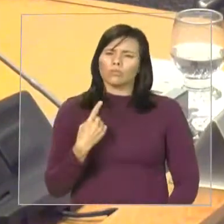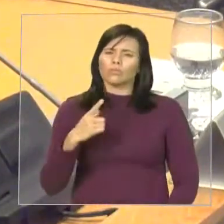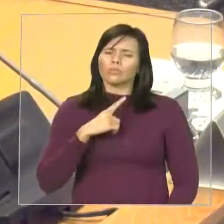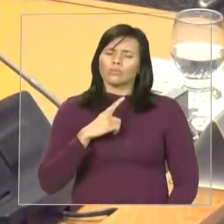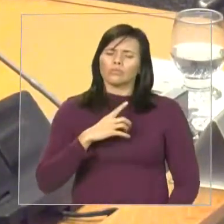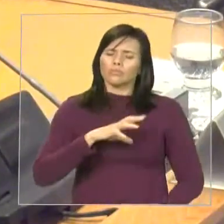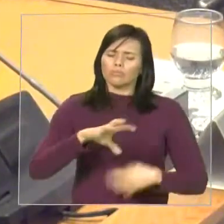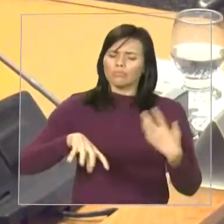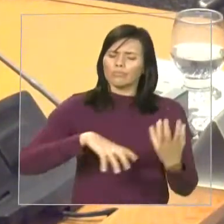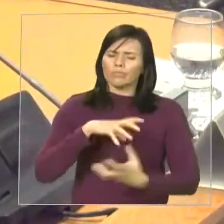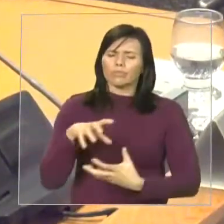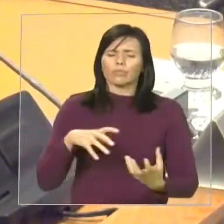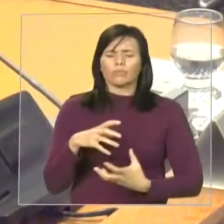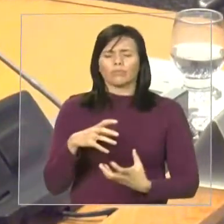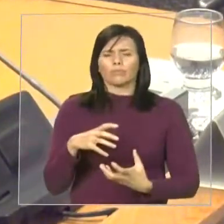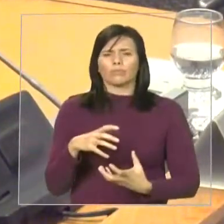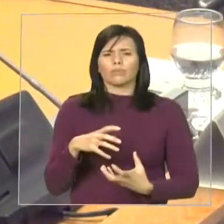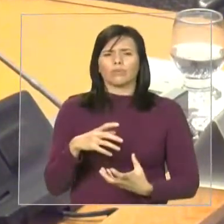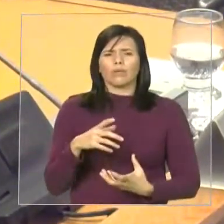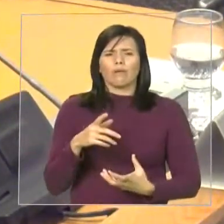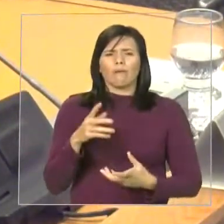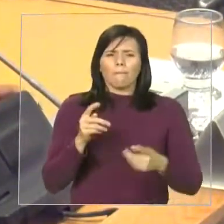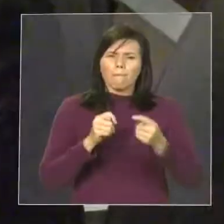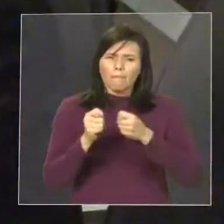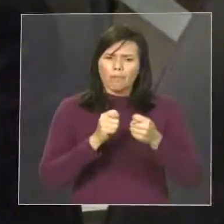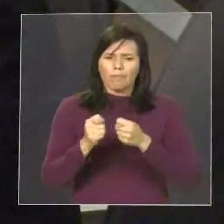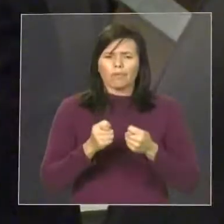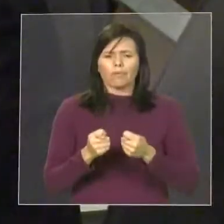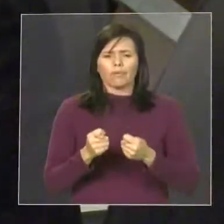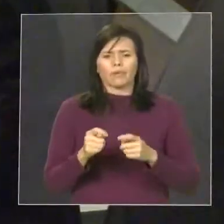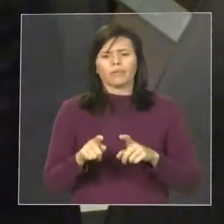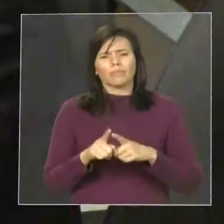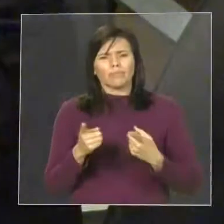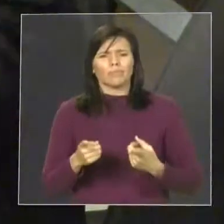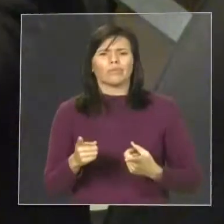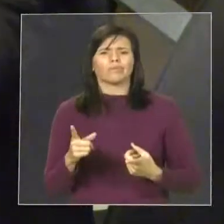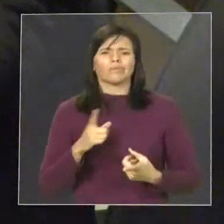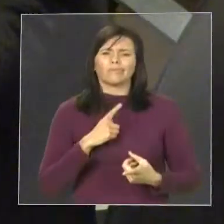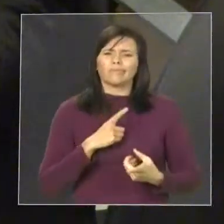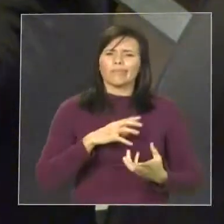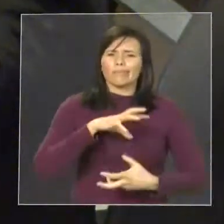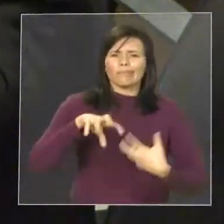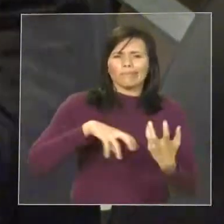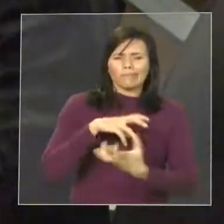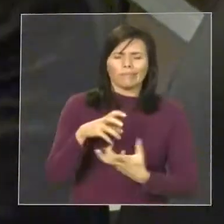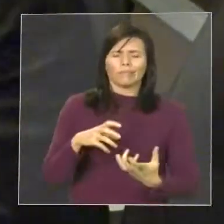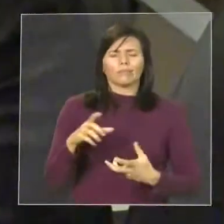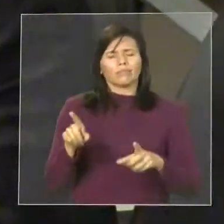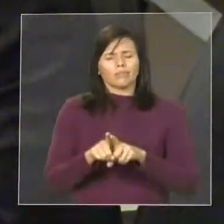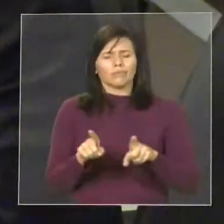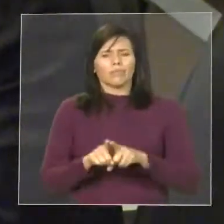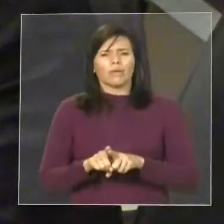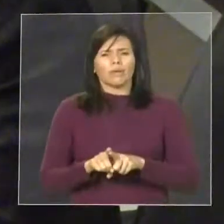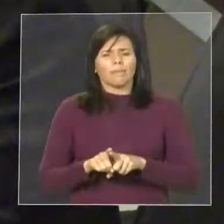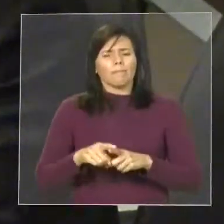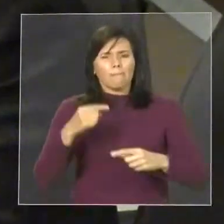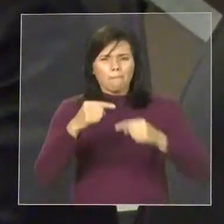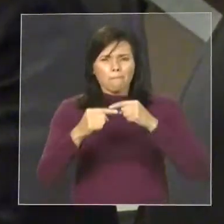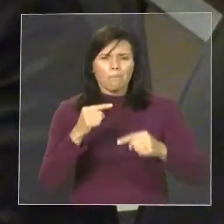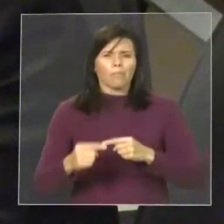mas principalmente uma crise moral, uma crise ética e uma crise política, diante dos vários escândalos que nós tomamos